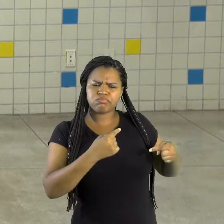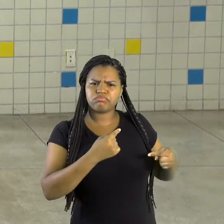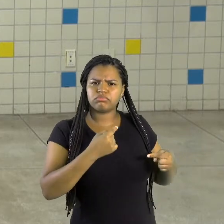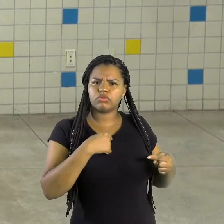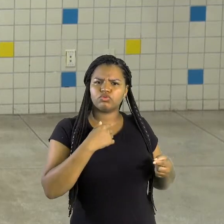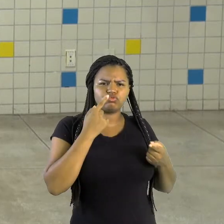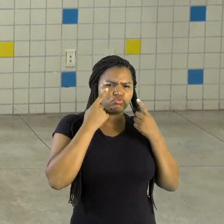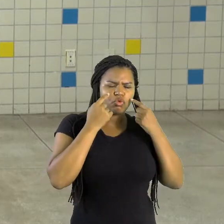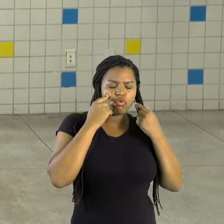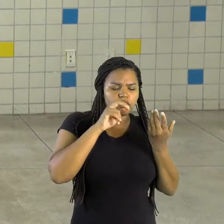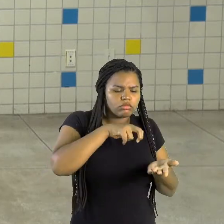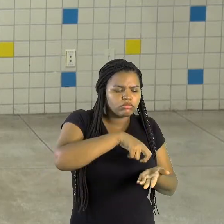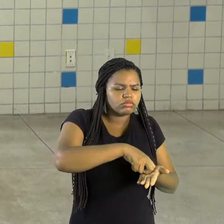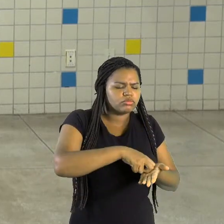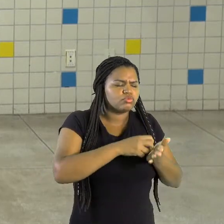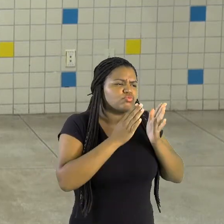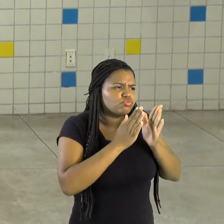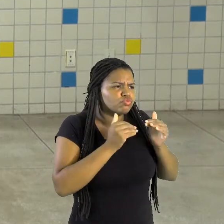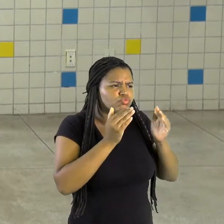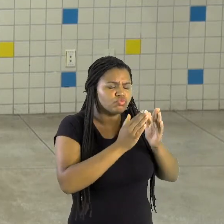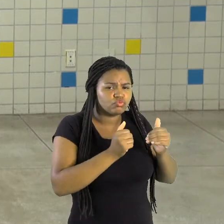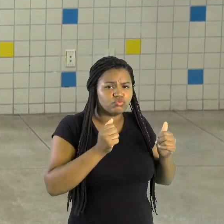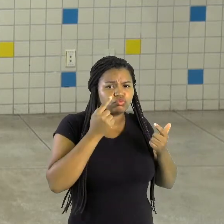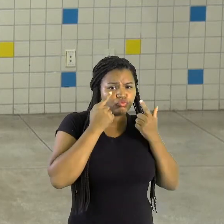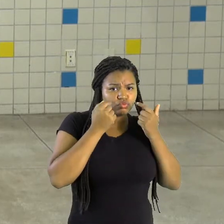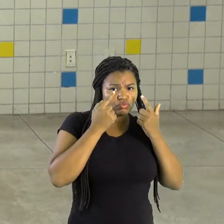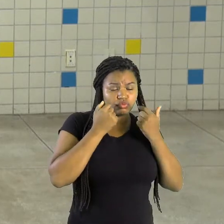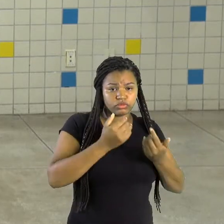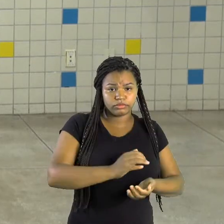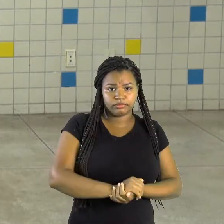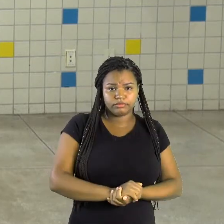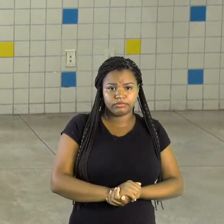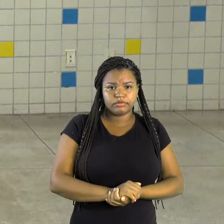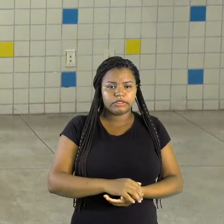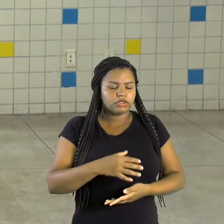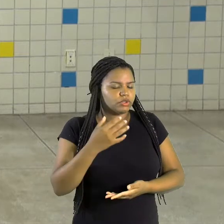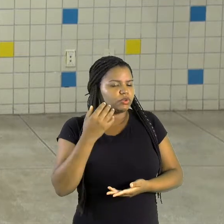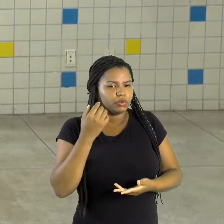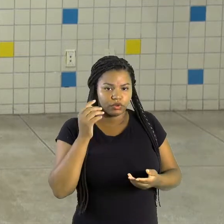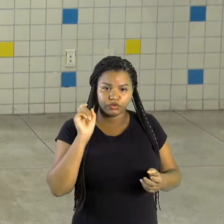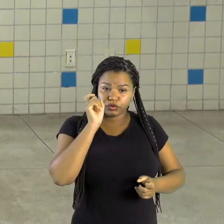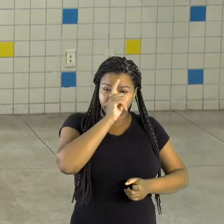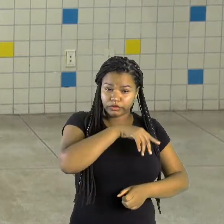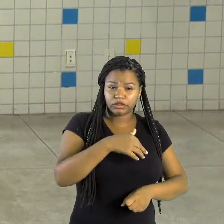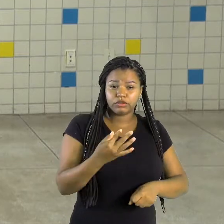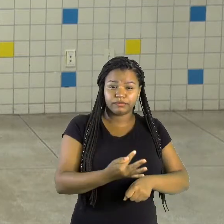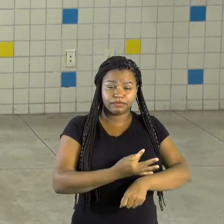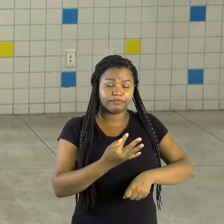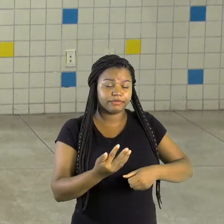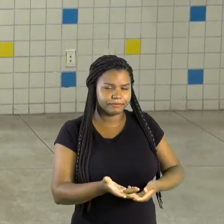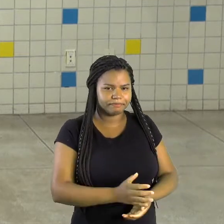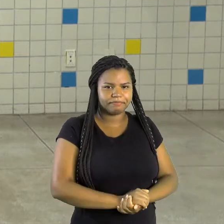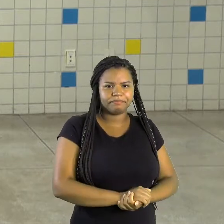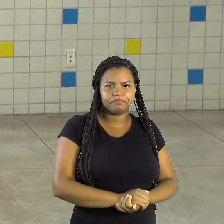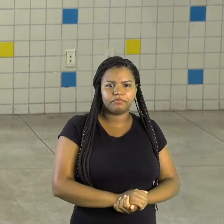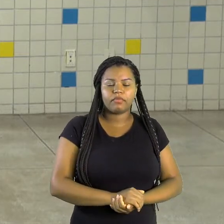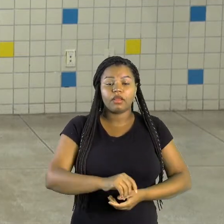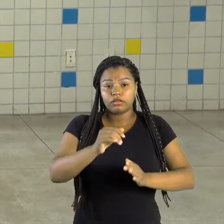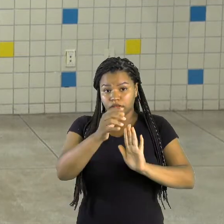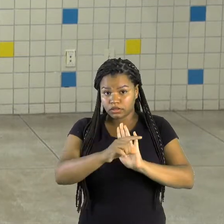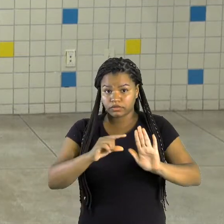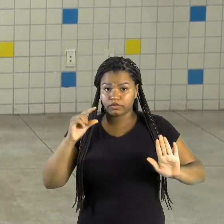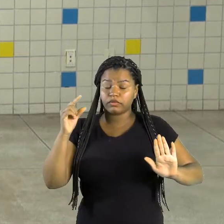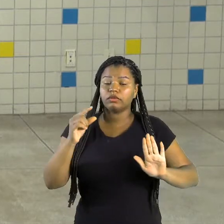ajoelham, pedem, implora, as duras penas, cadenas. Nesse verso, Chico Buarque de Holanda